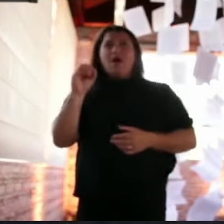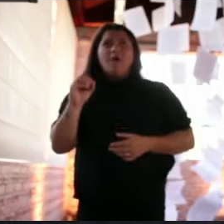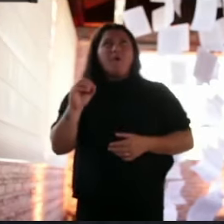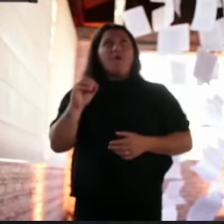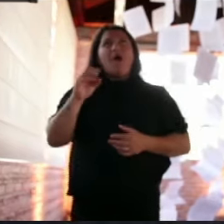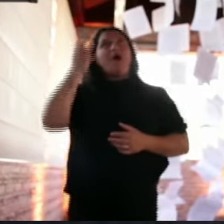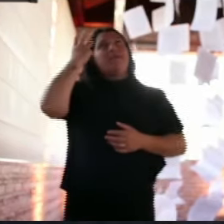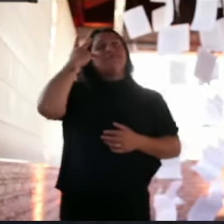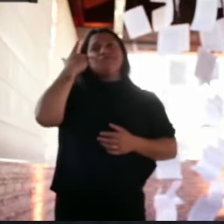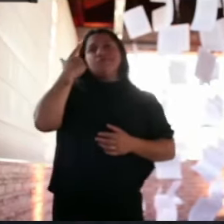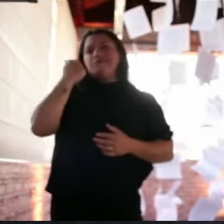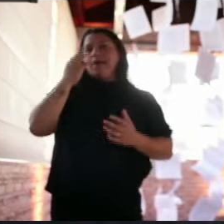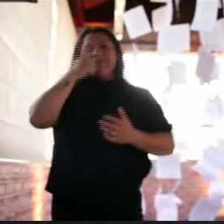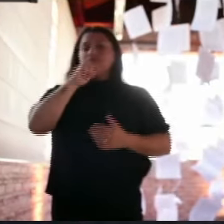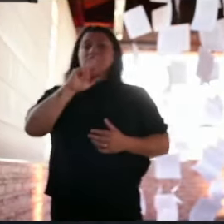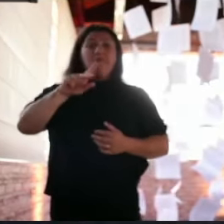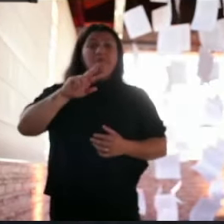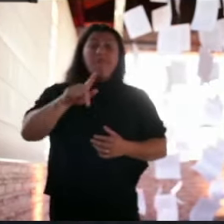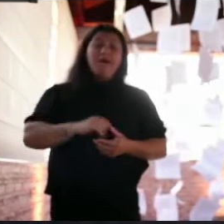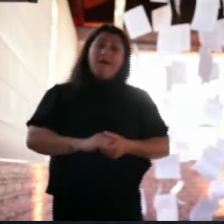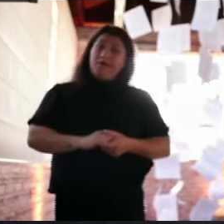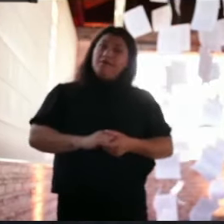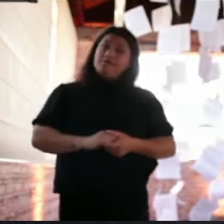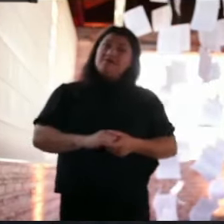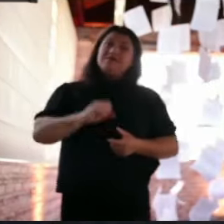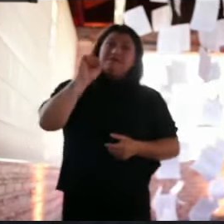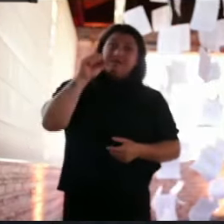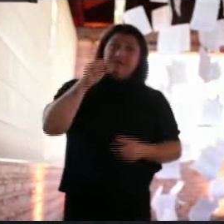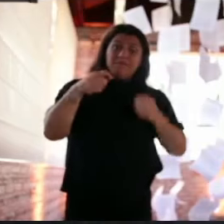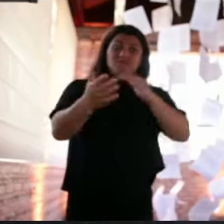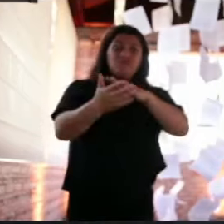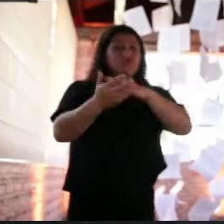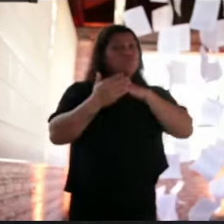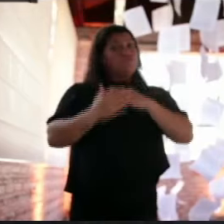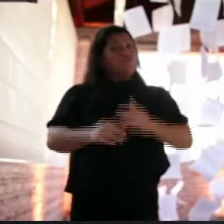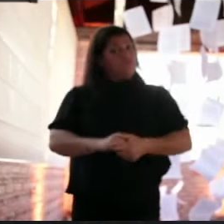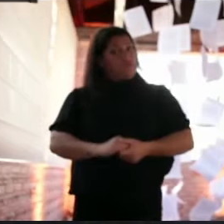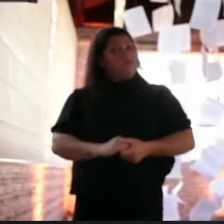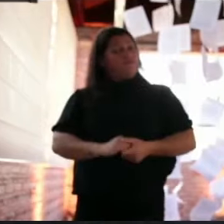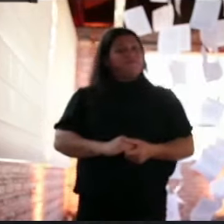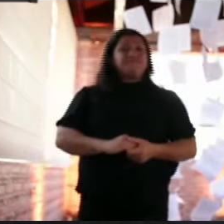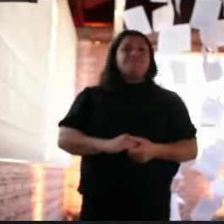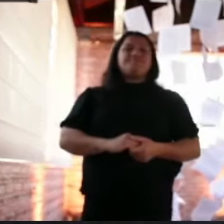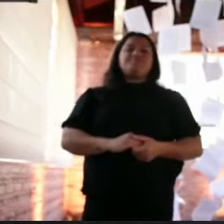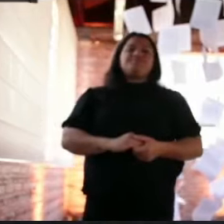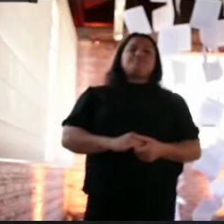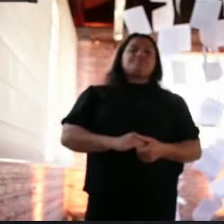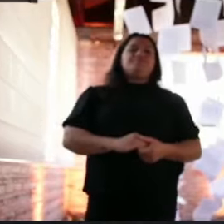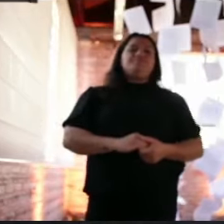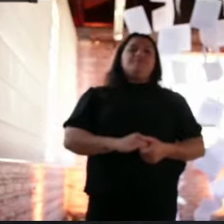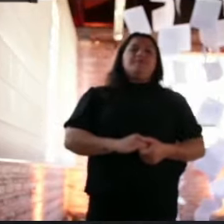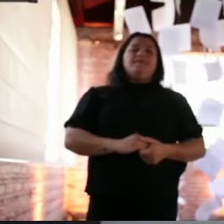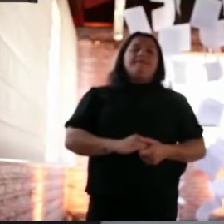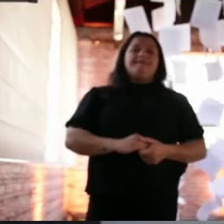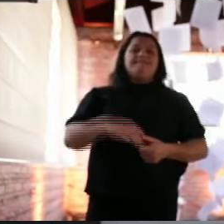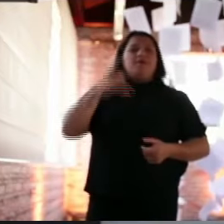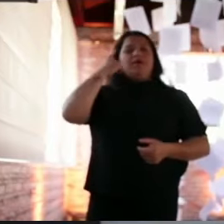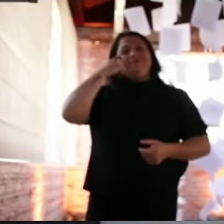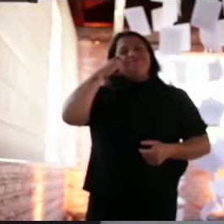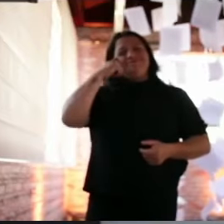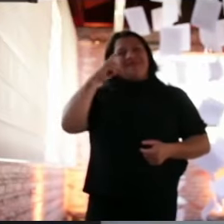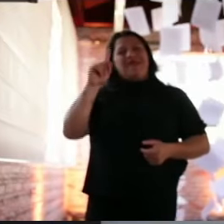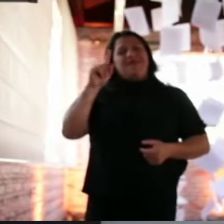e lindo e automático e de que sim precisamos de ajuda né diria construir ideia de